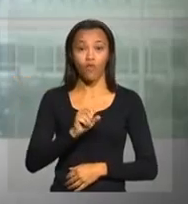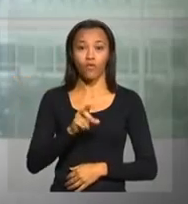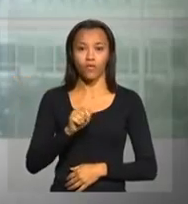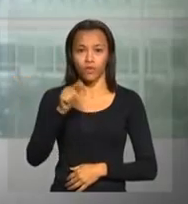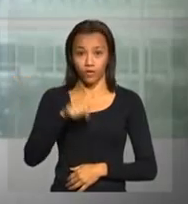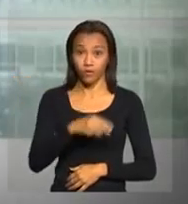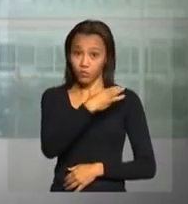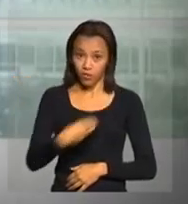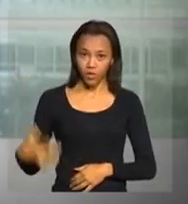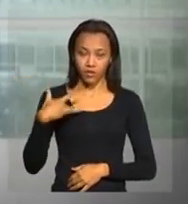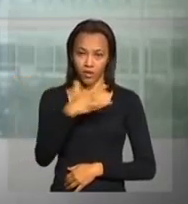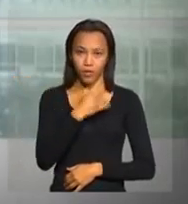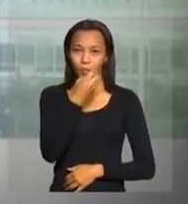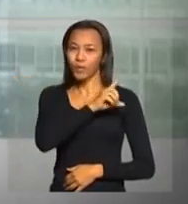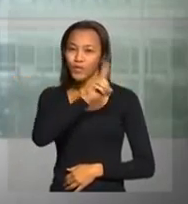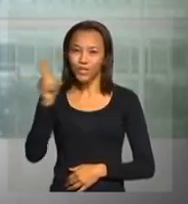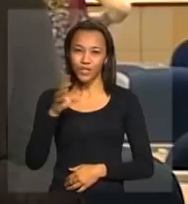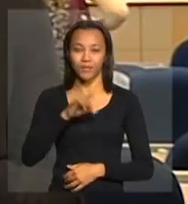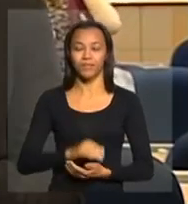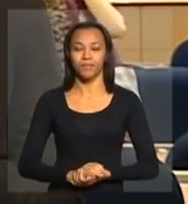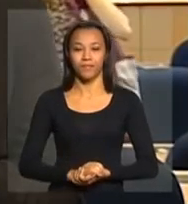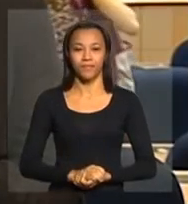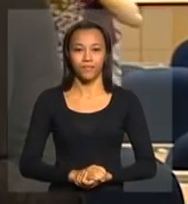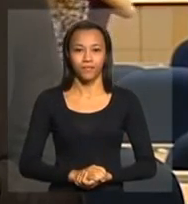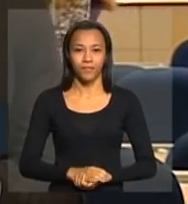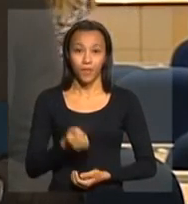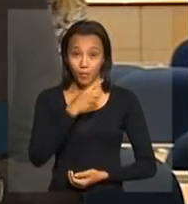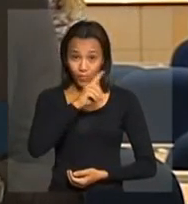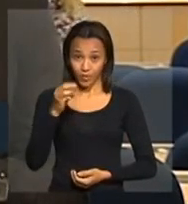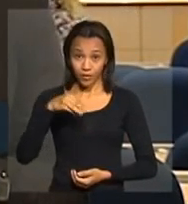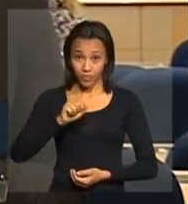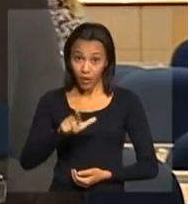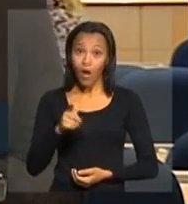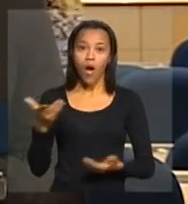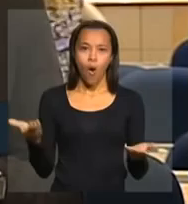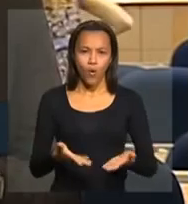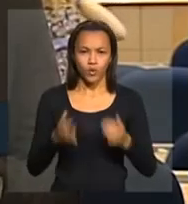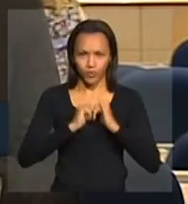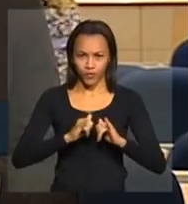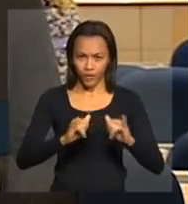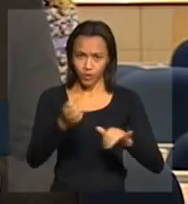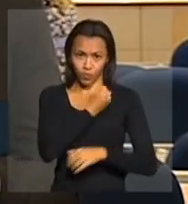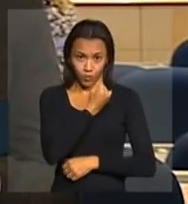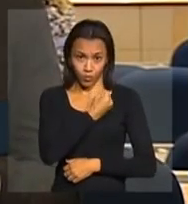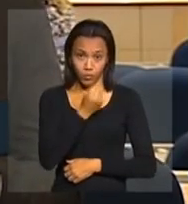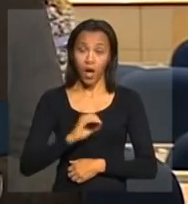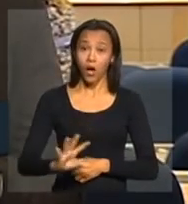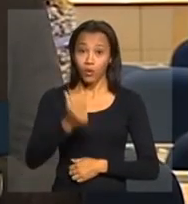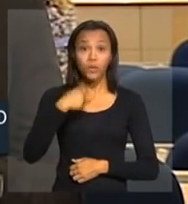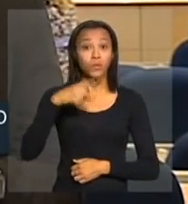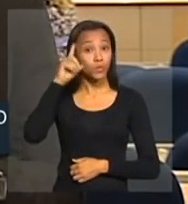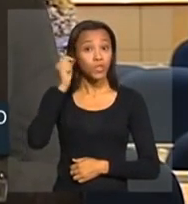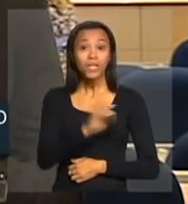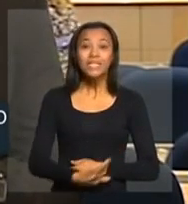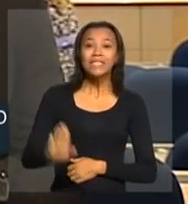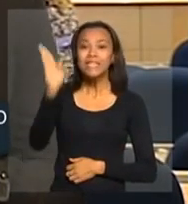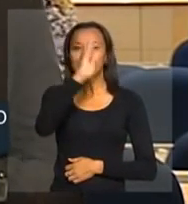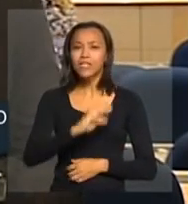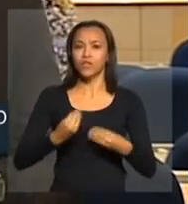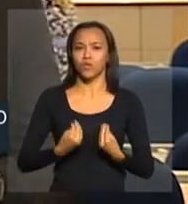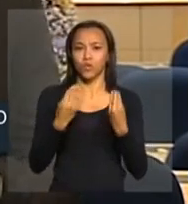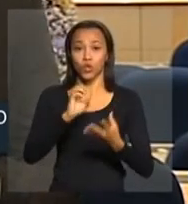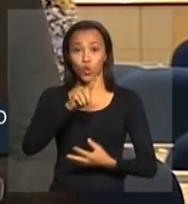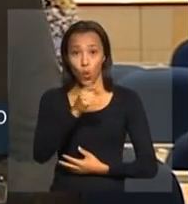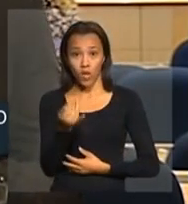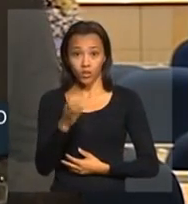do Ministério da Saúde. Bom dia, Daniela. Bom dia, Malu. A divulgação desses números acontece no Dia Nacional de Doação